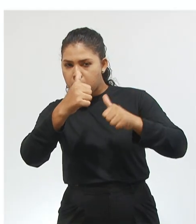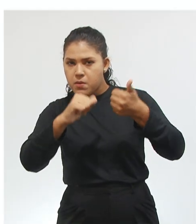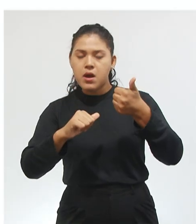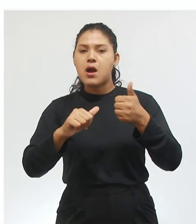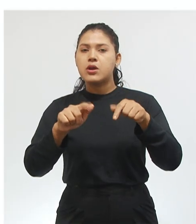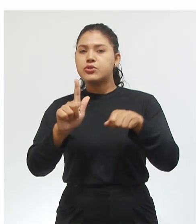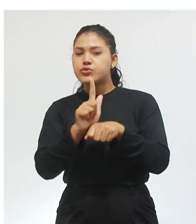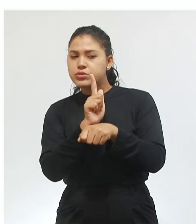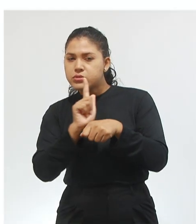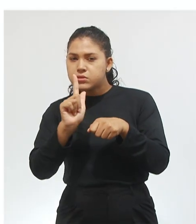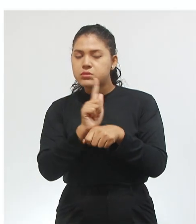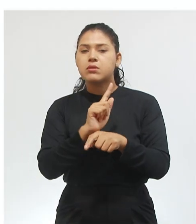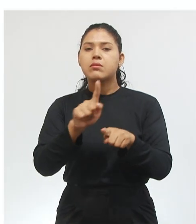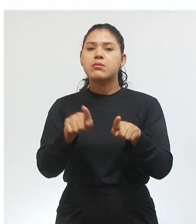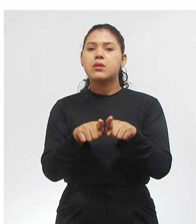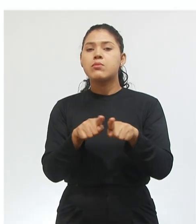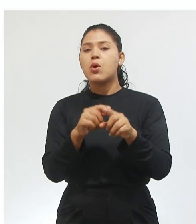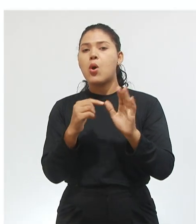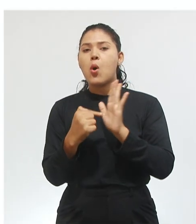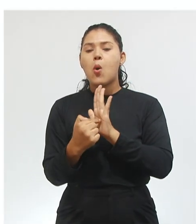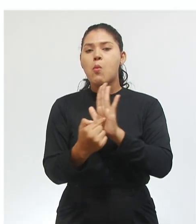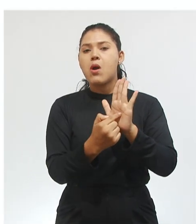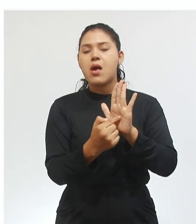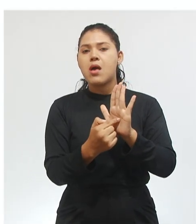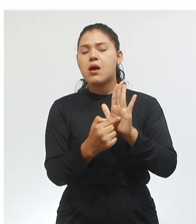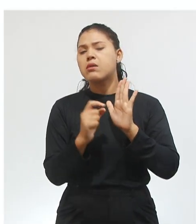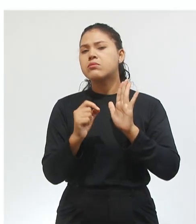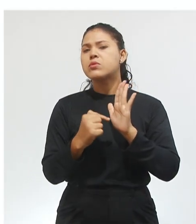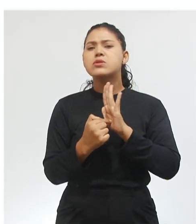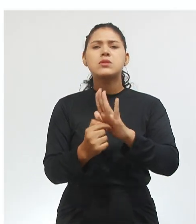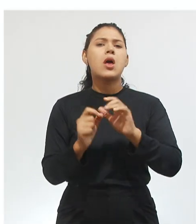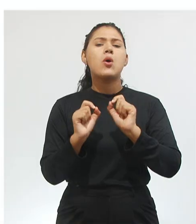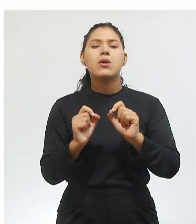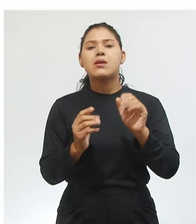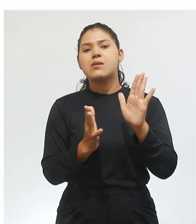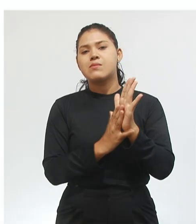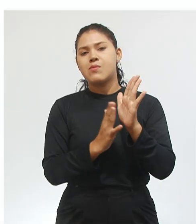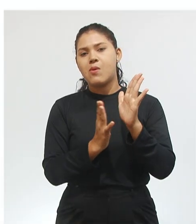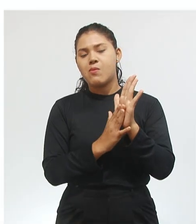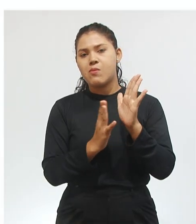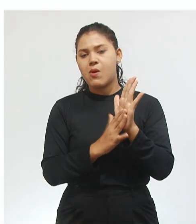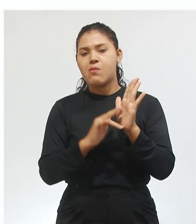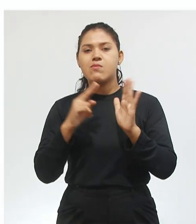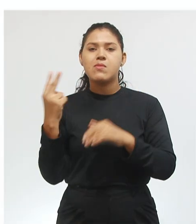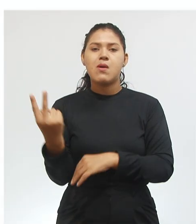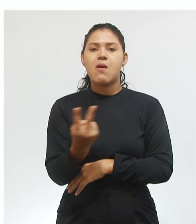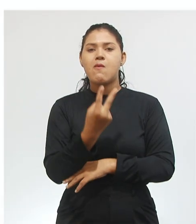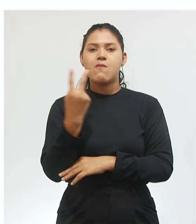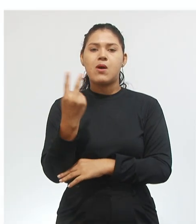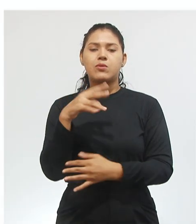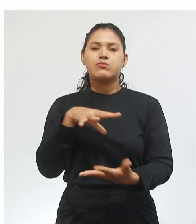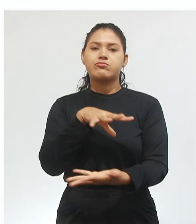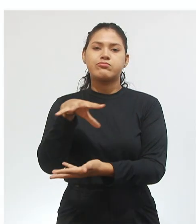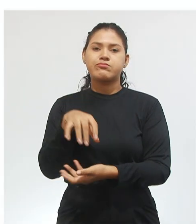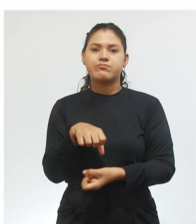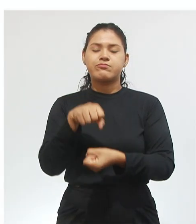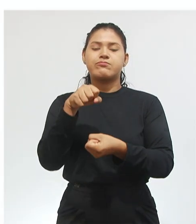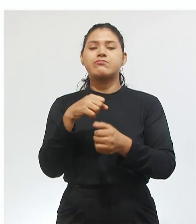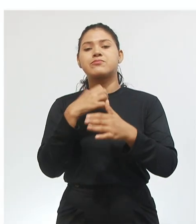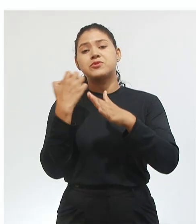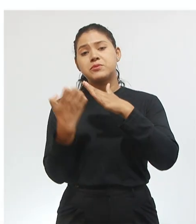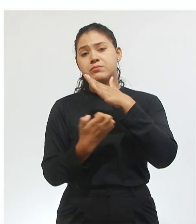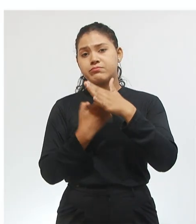gerenciar e comunicar como comunicar o quê a proposta de valor sustentável de uma